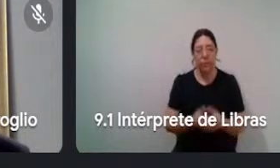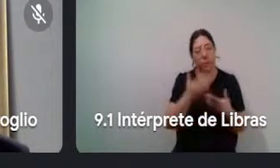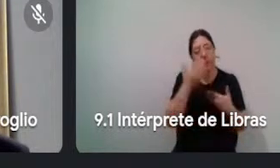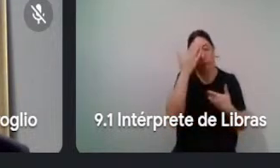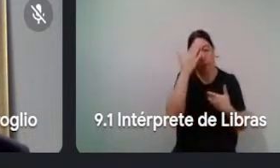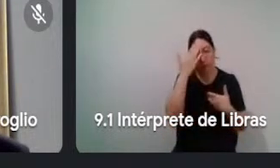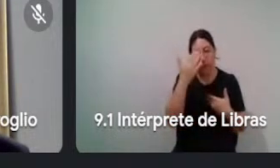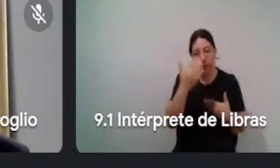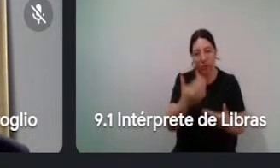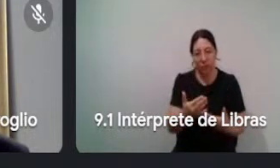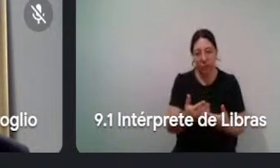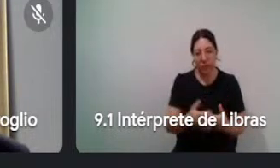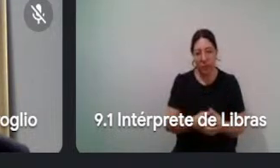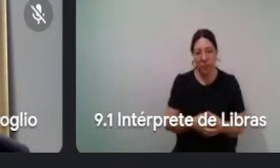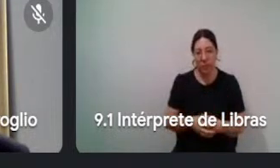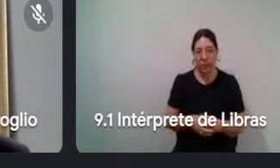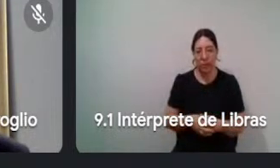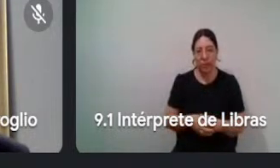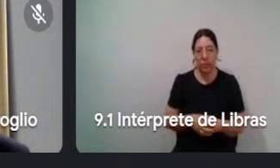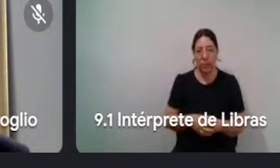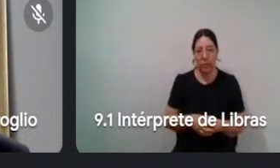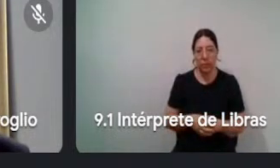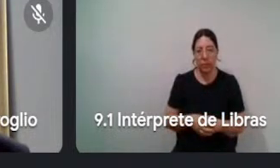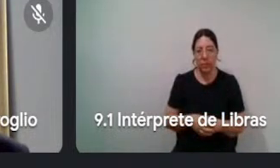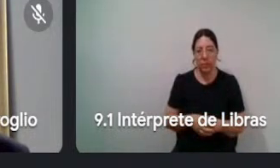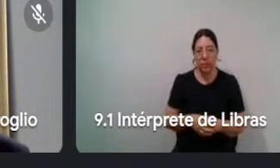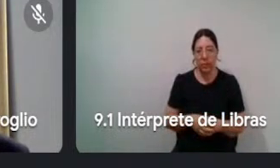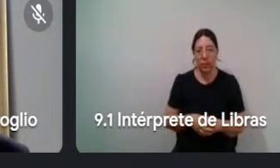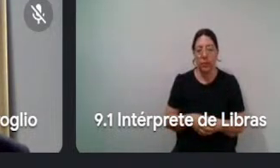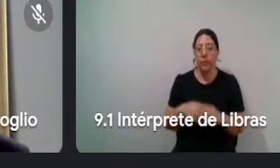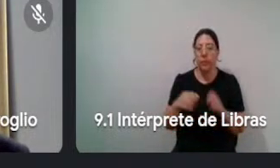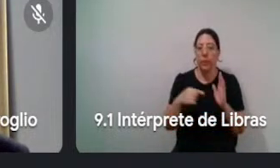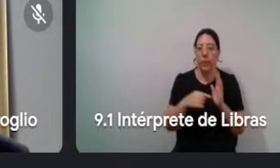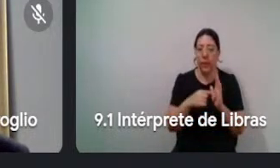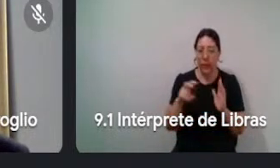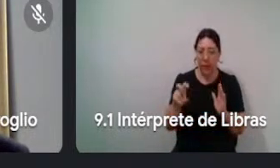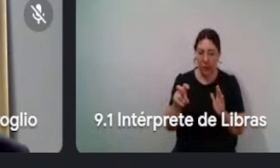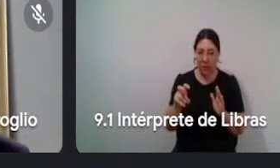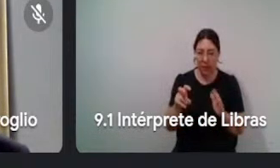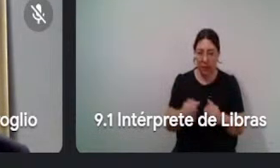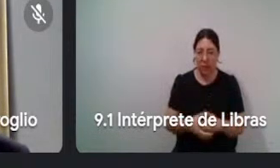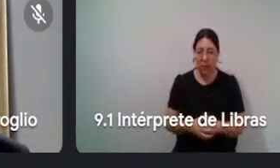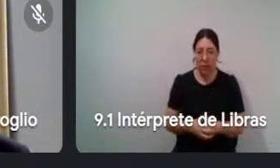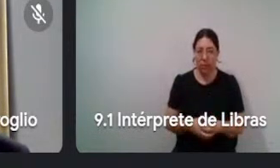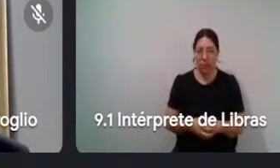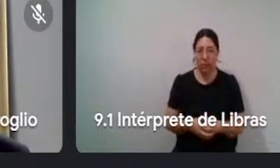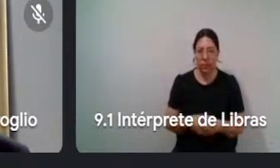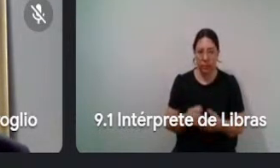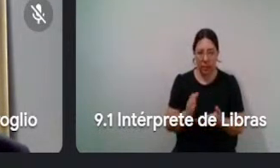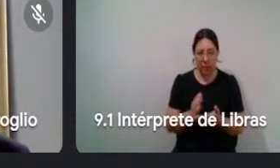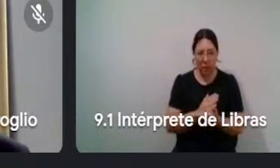Então, em discussão, o item 5 da pauta. Alguma divergência?